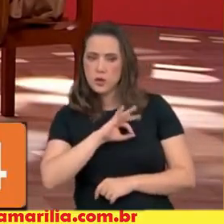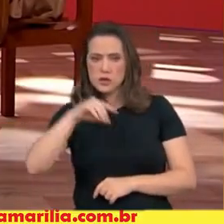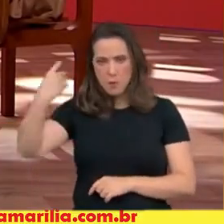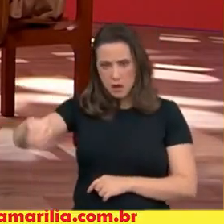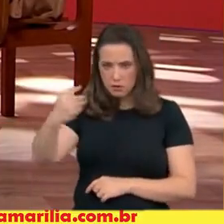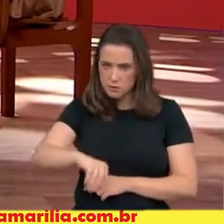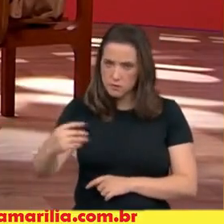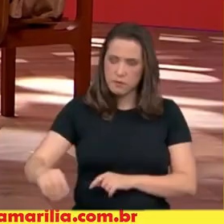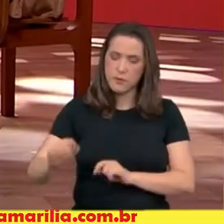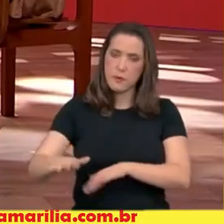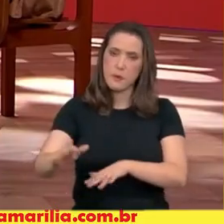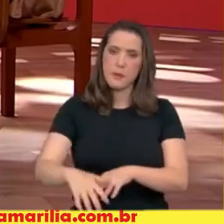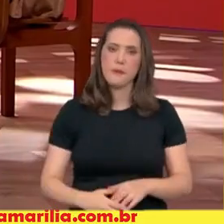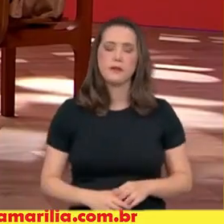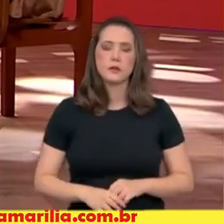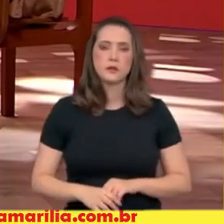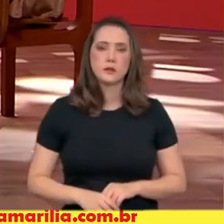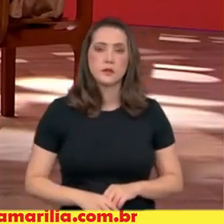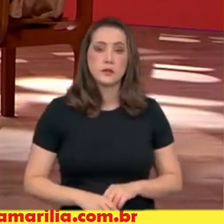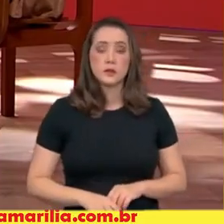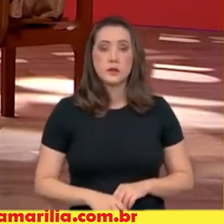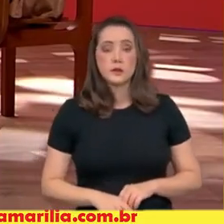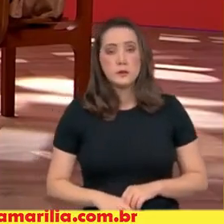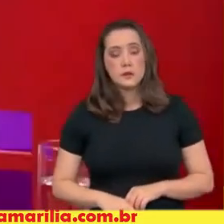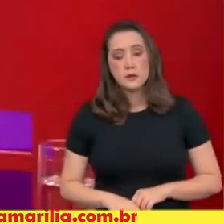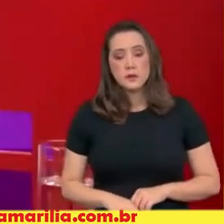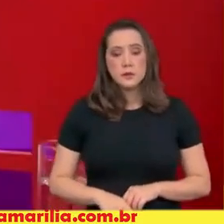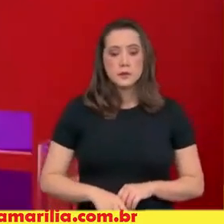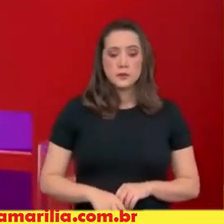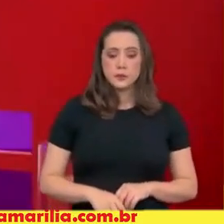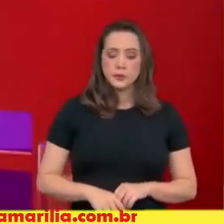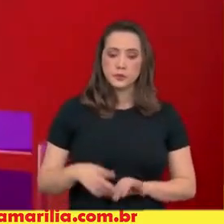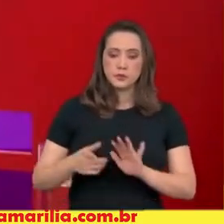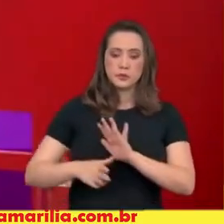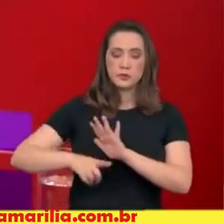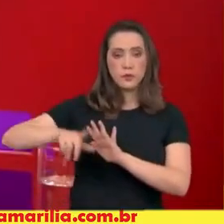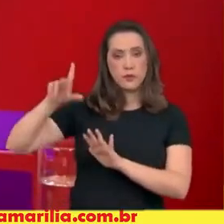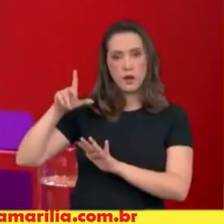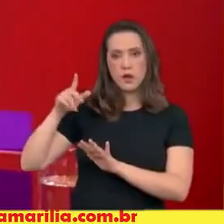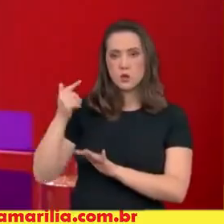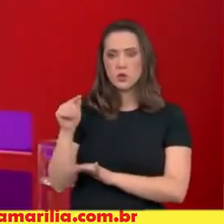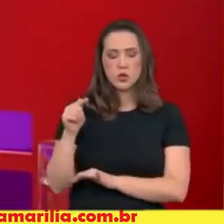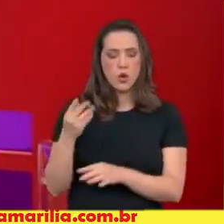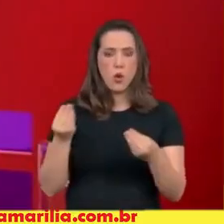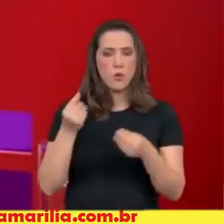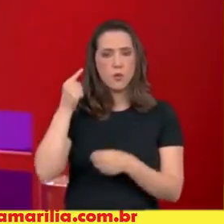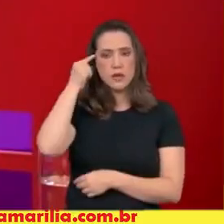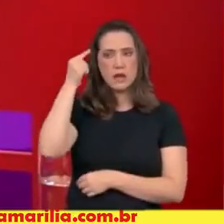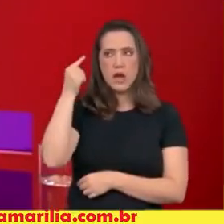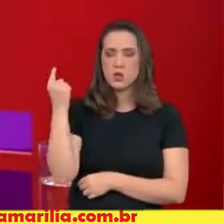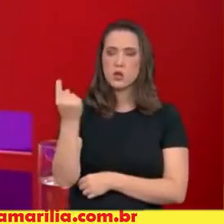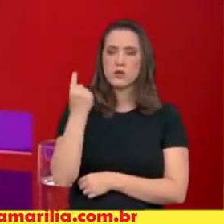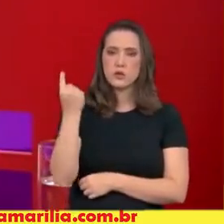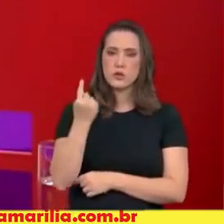para a manifestação que o MPL fornecia. Não iam aparecer com uma ideologia autonomista. Apareceram